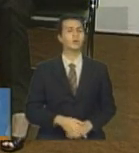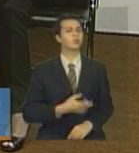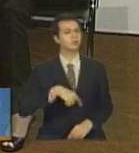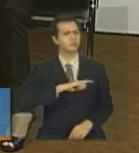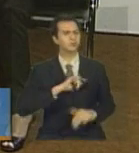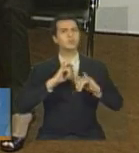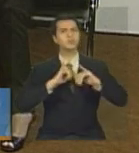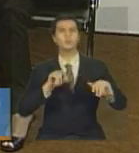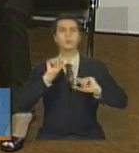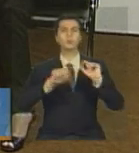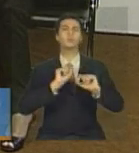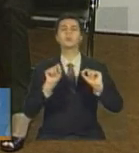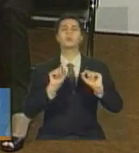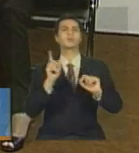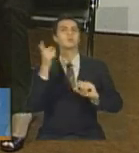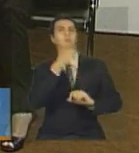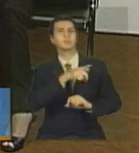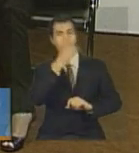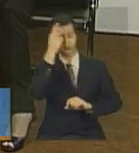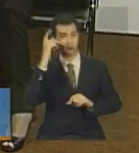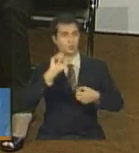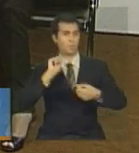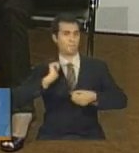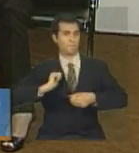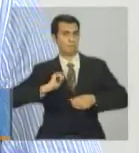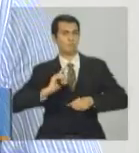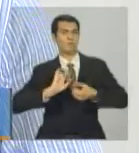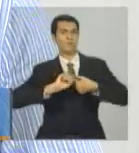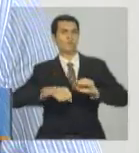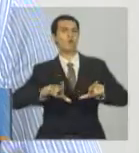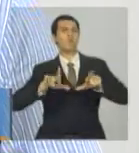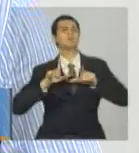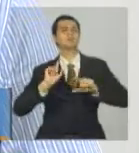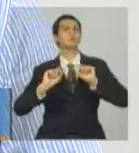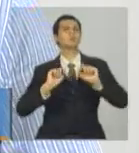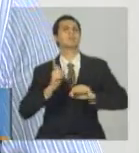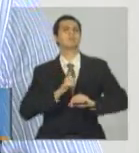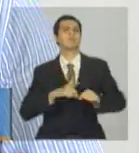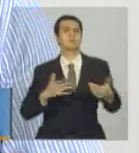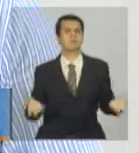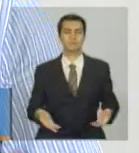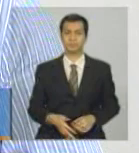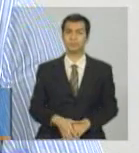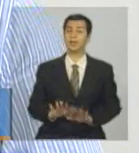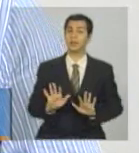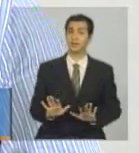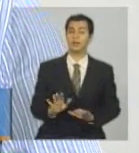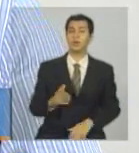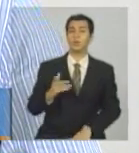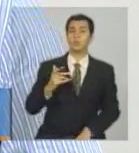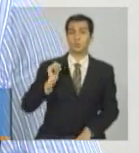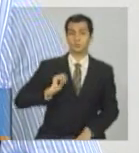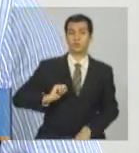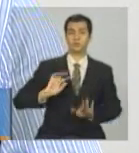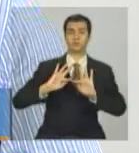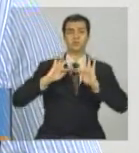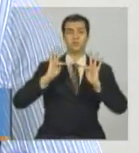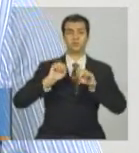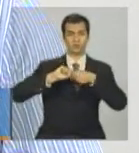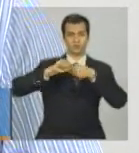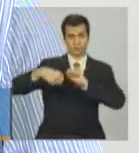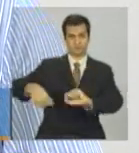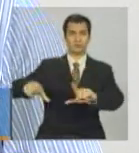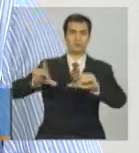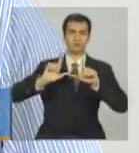Bolsa Formação. Então, Bolsa Formação, ela se caracteriza por uma oferta absolutamente